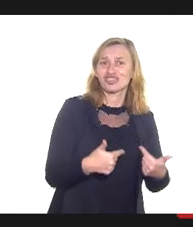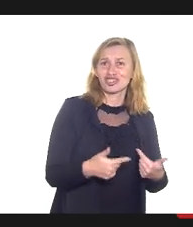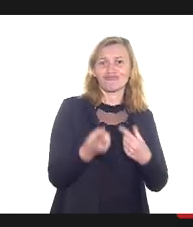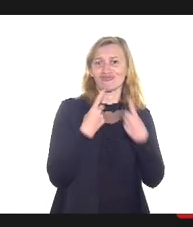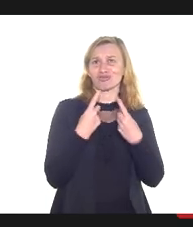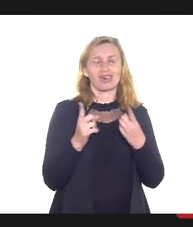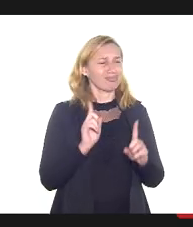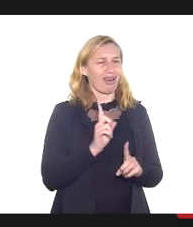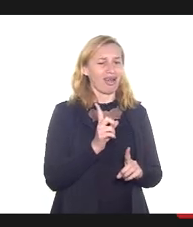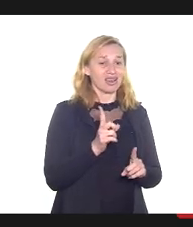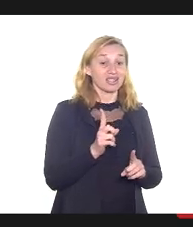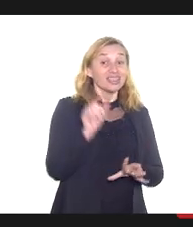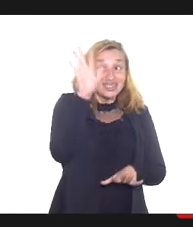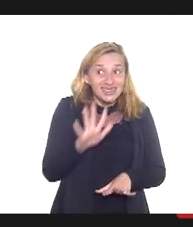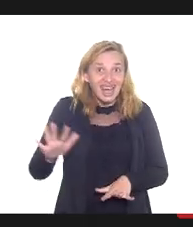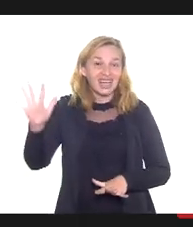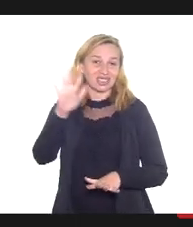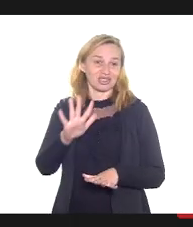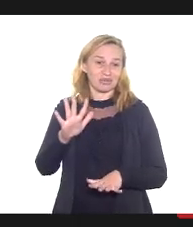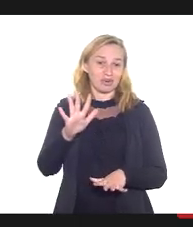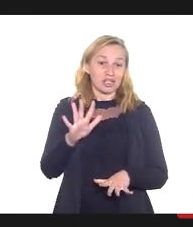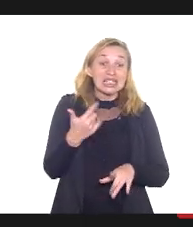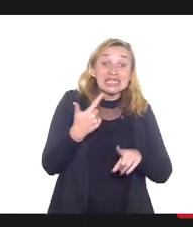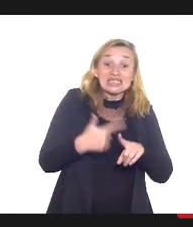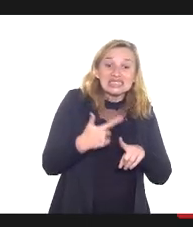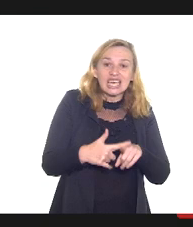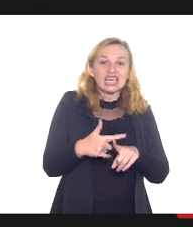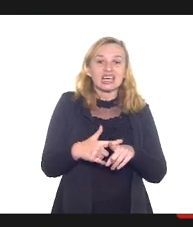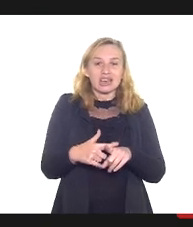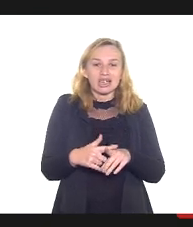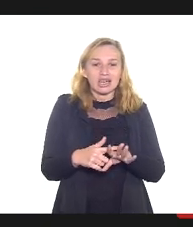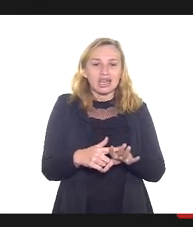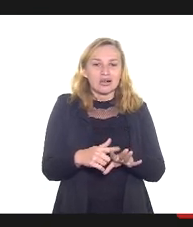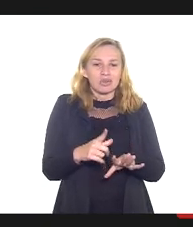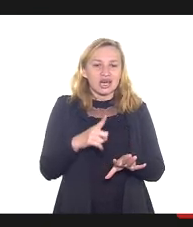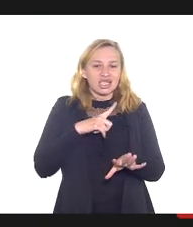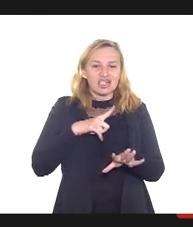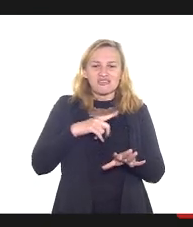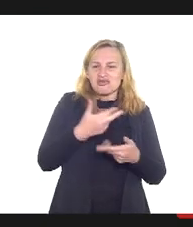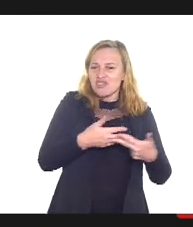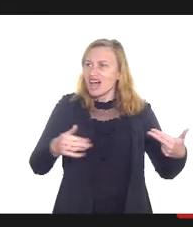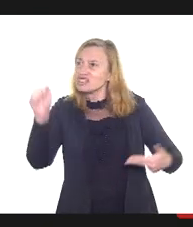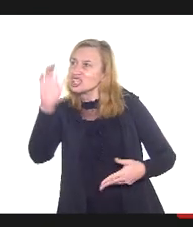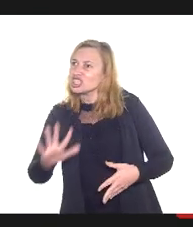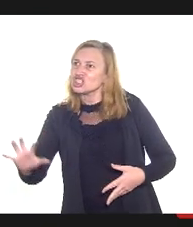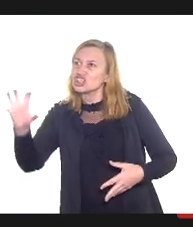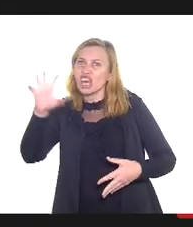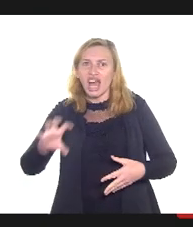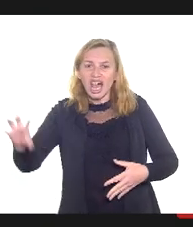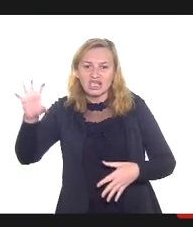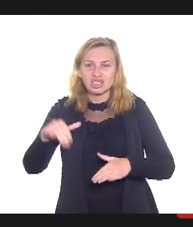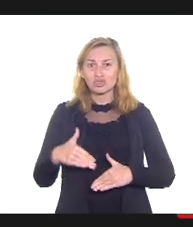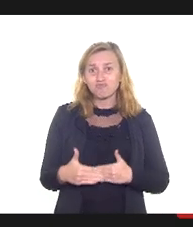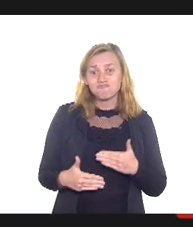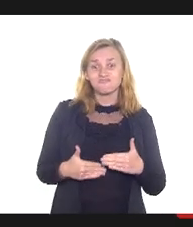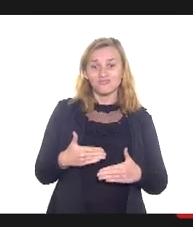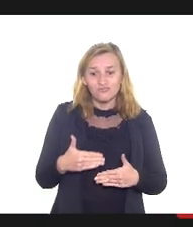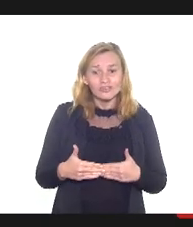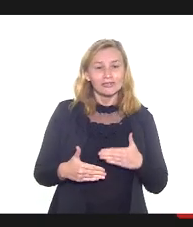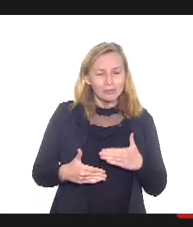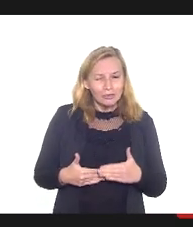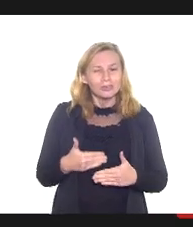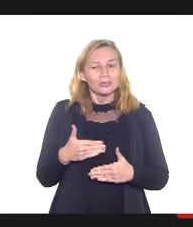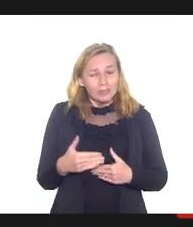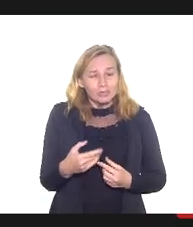porque, nacionalmente, nós temos vários estados que estão ainda em processo de